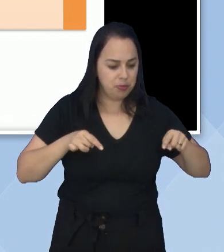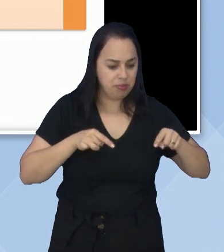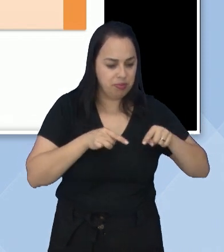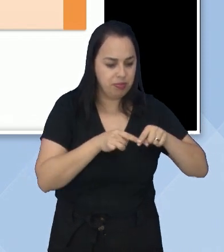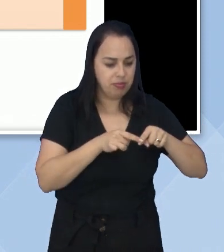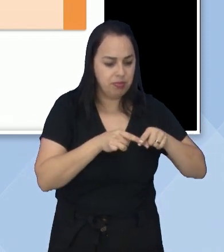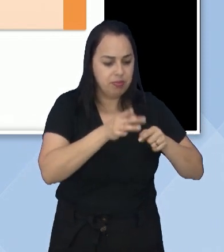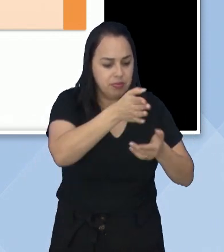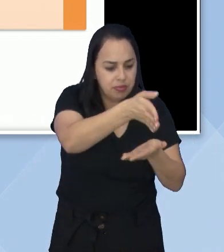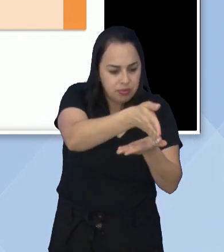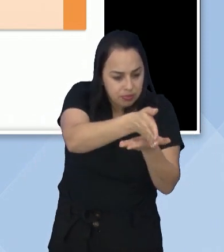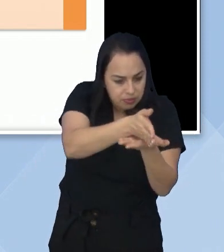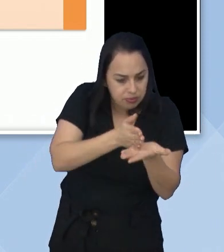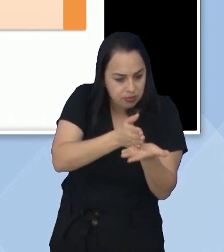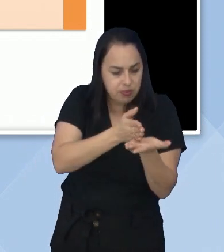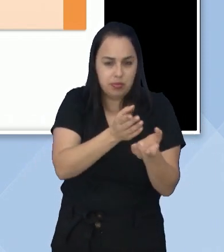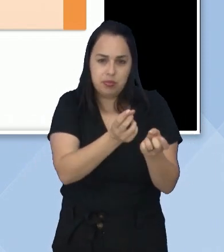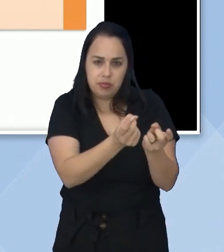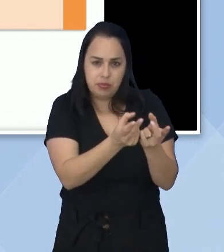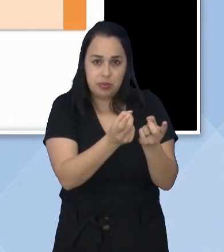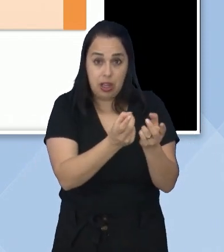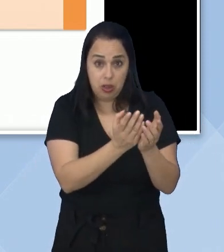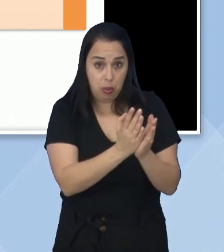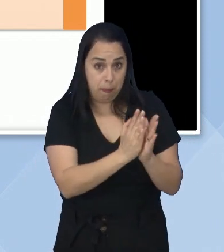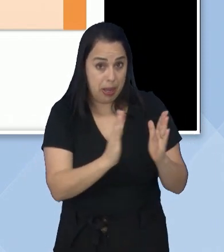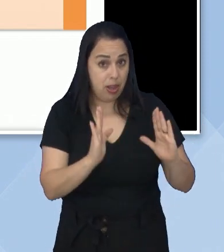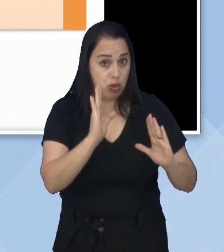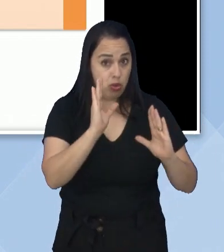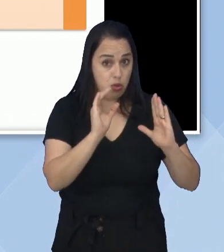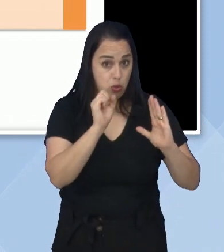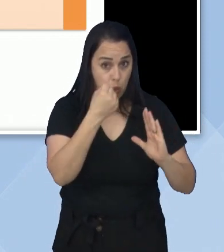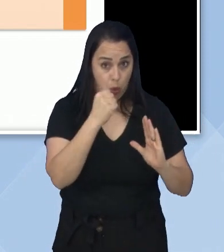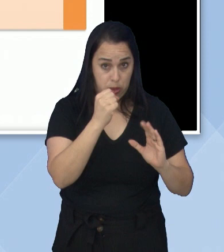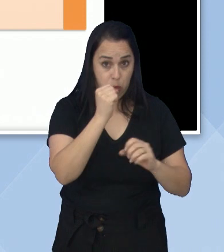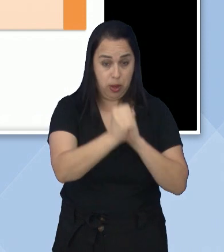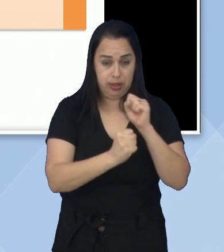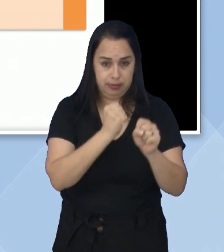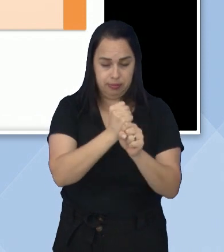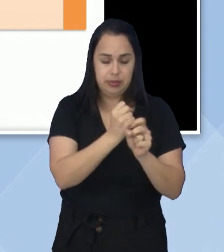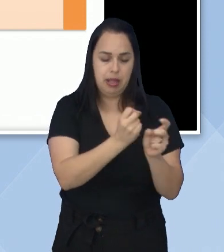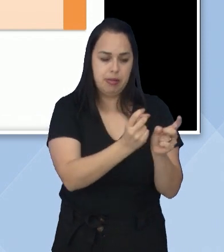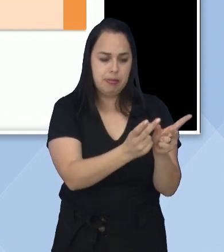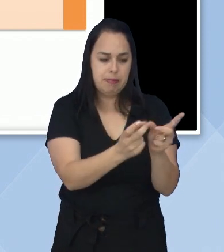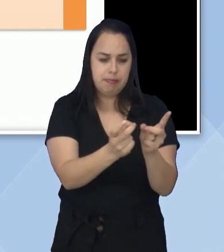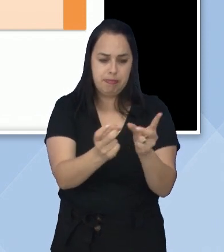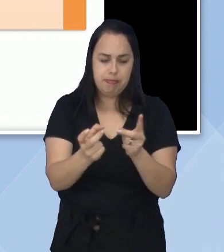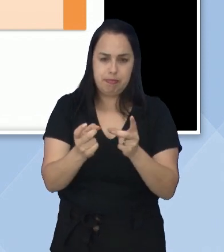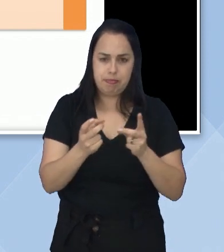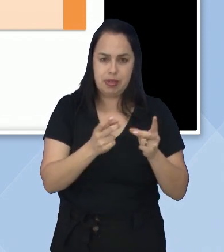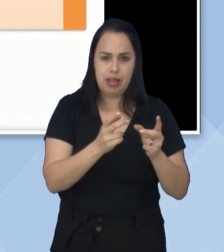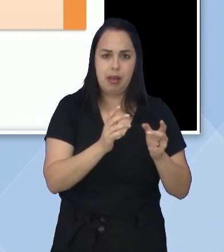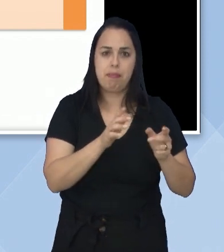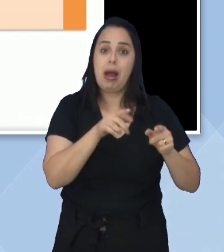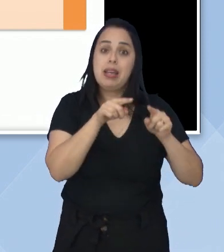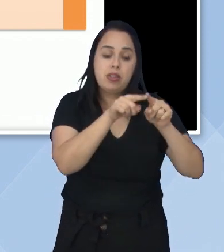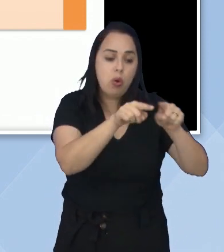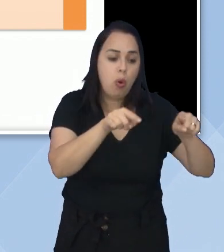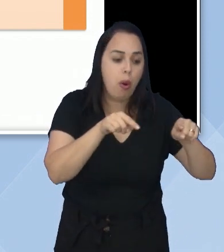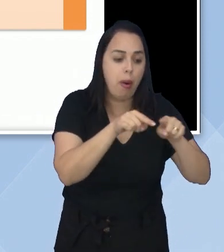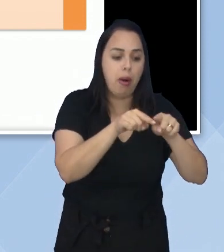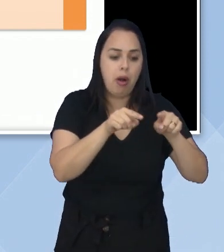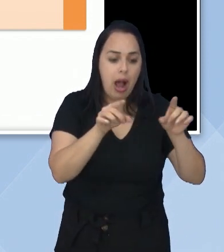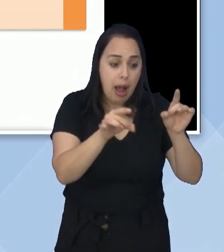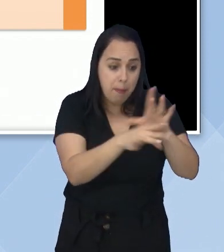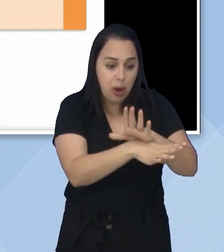durante esse prazo de agora de 8 anos de quatro mais quatro anos mas a medida que ele termina alguns setores desse loteamento